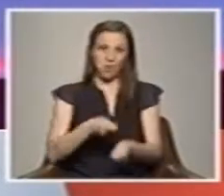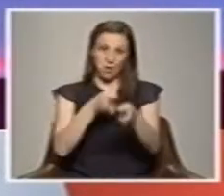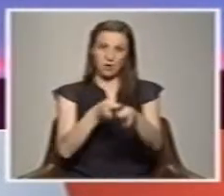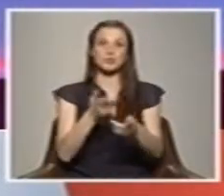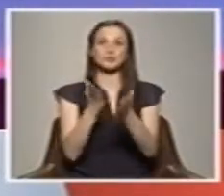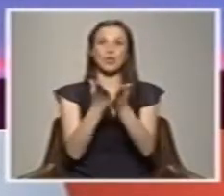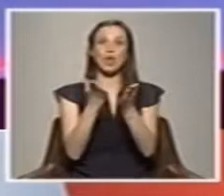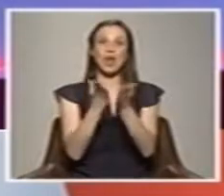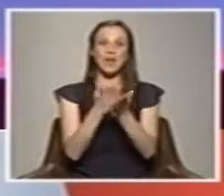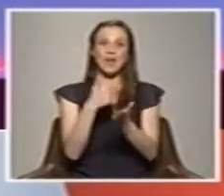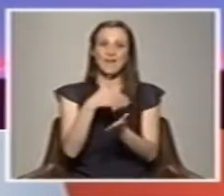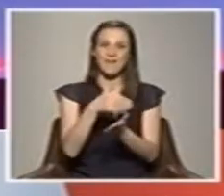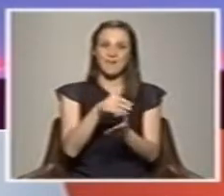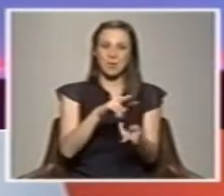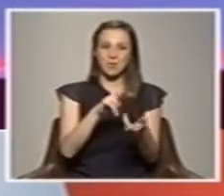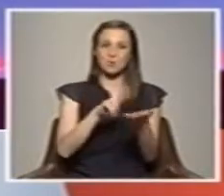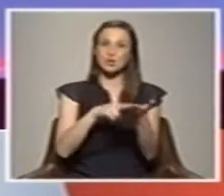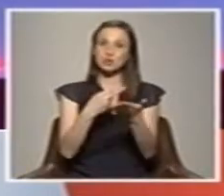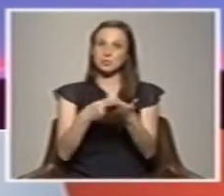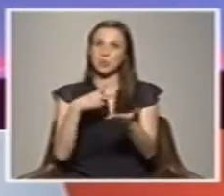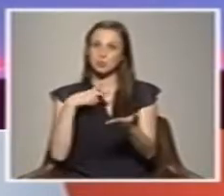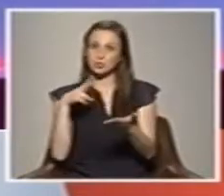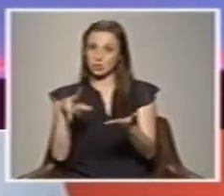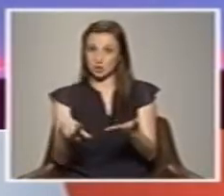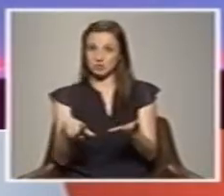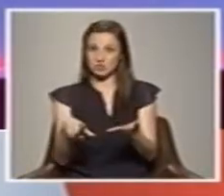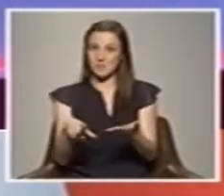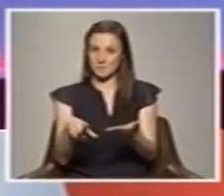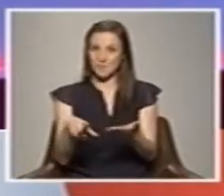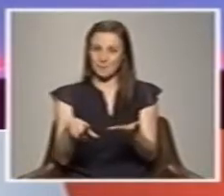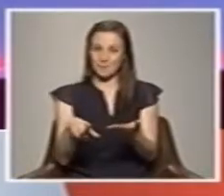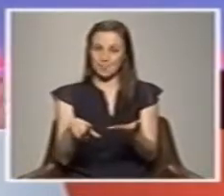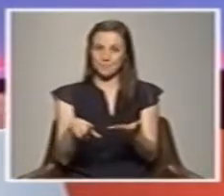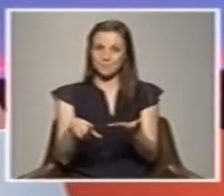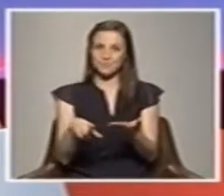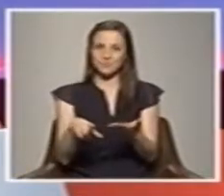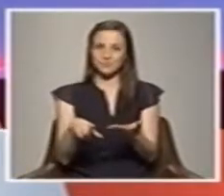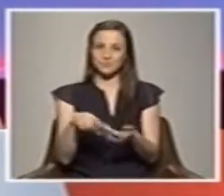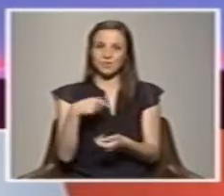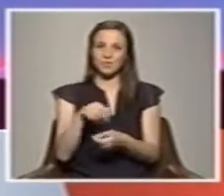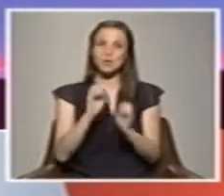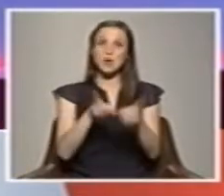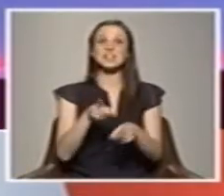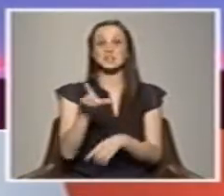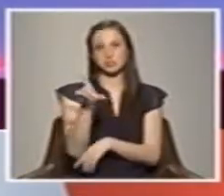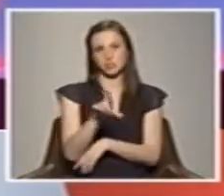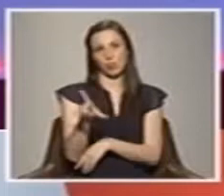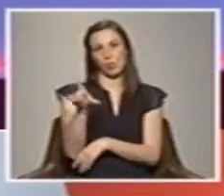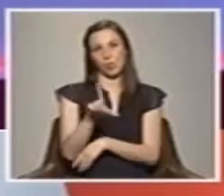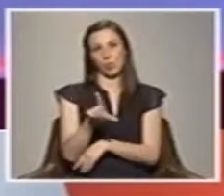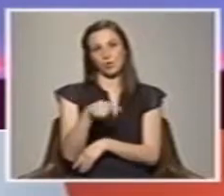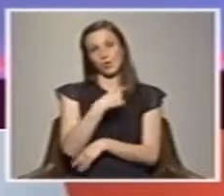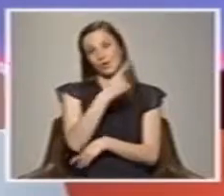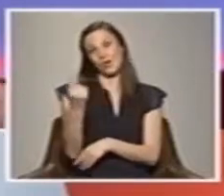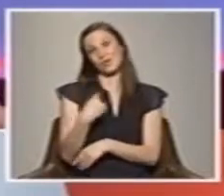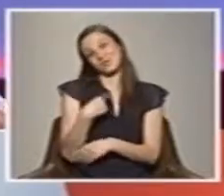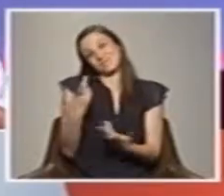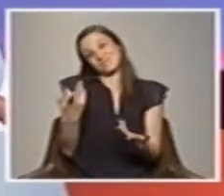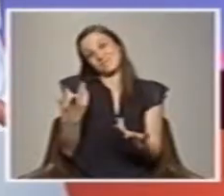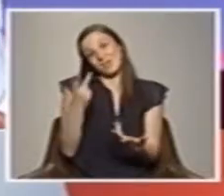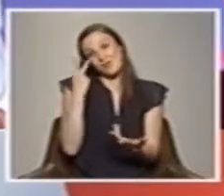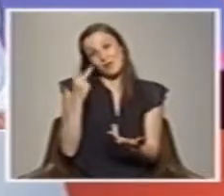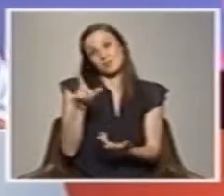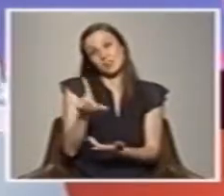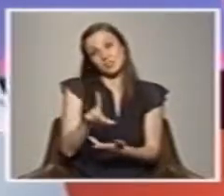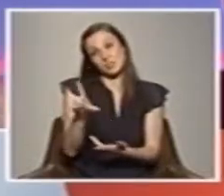que nós vamos traduzir para português. E vamos tentar, começa por Lisboa, porque nós somos todos de Lisboa e portanto as nossas